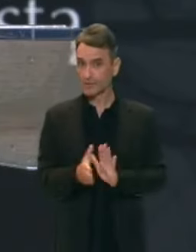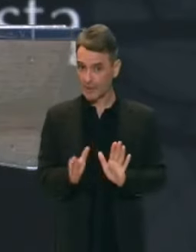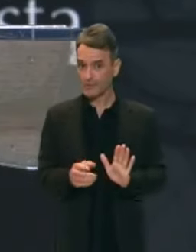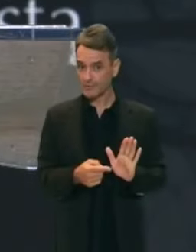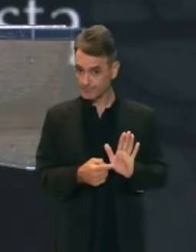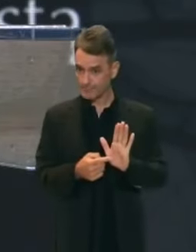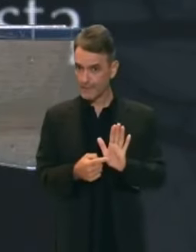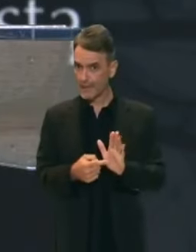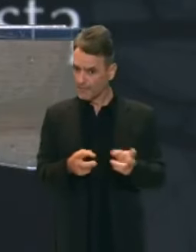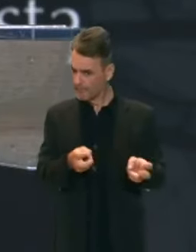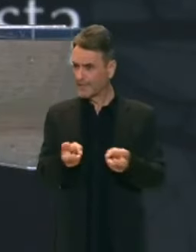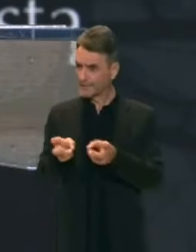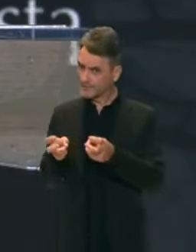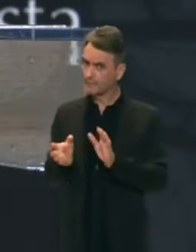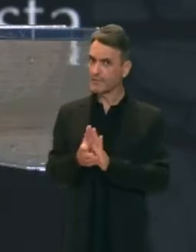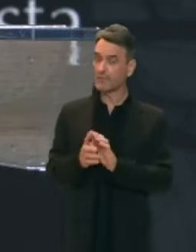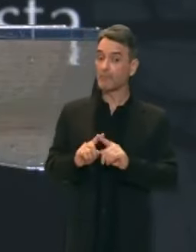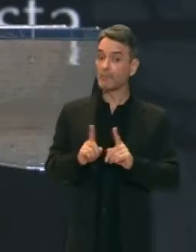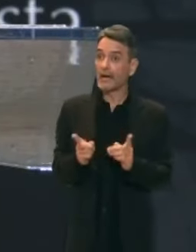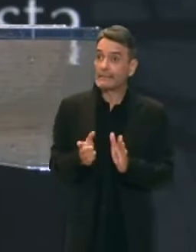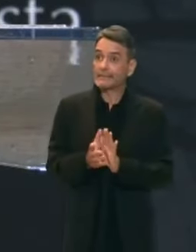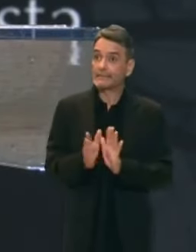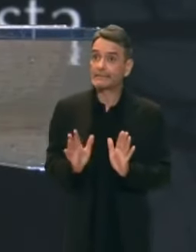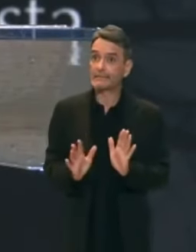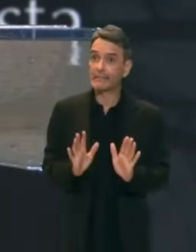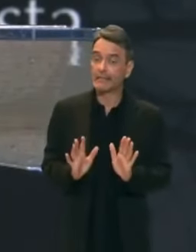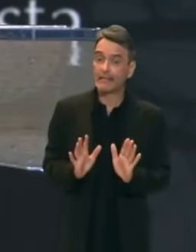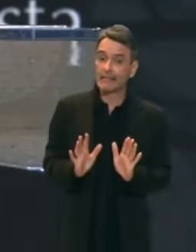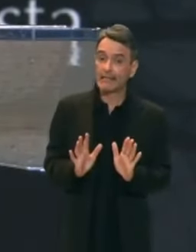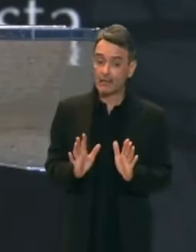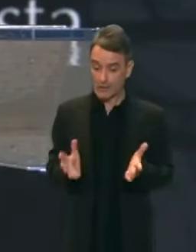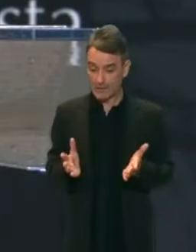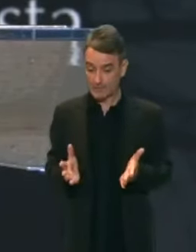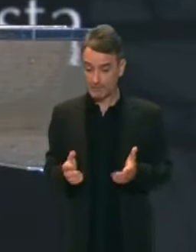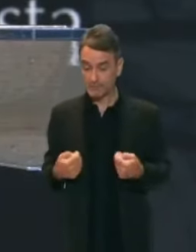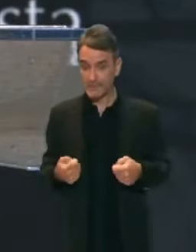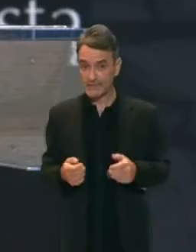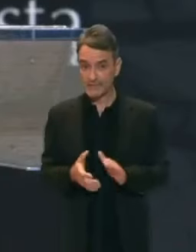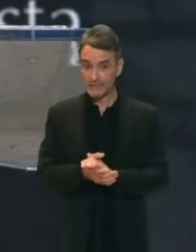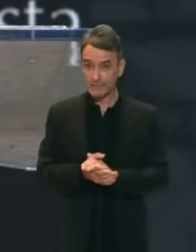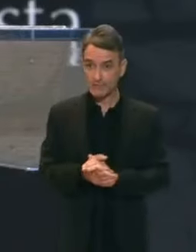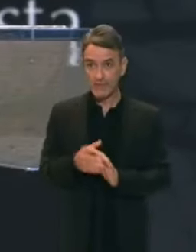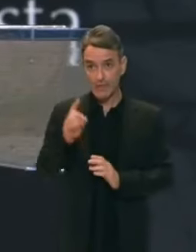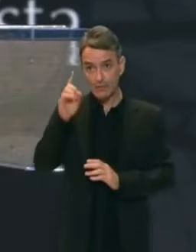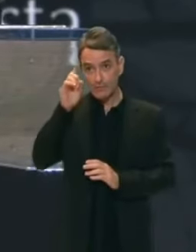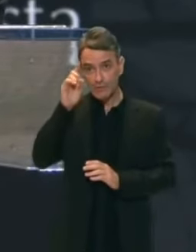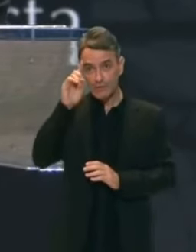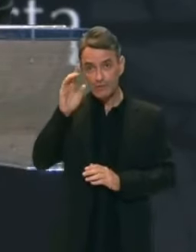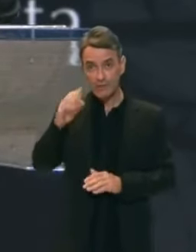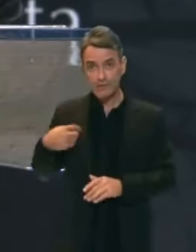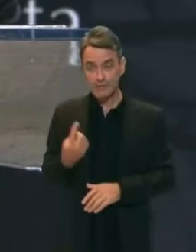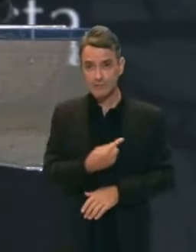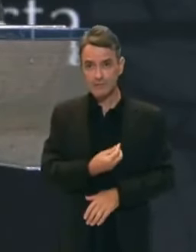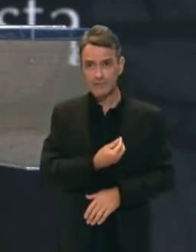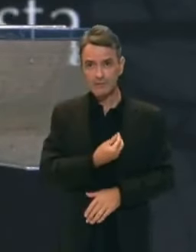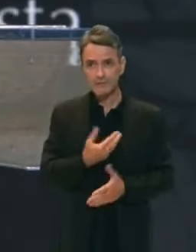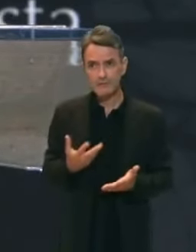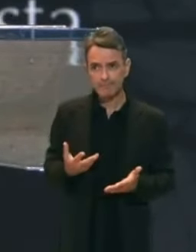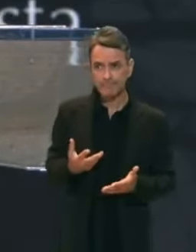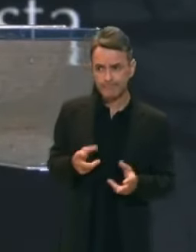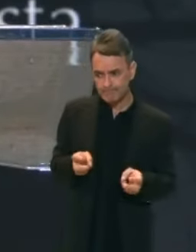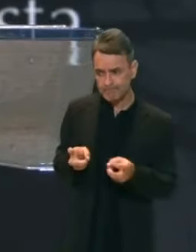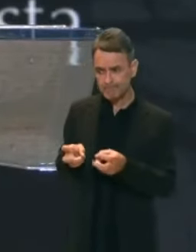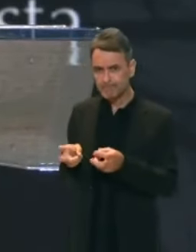mas interpretando através de uma visão mais apurada, o dia a dia da nossa vida. Então, eu